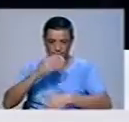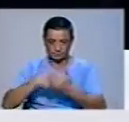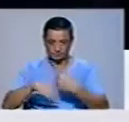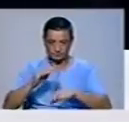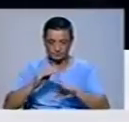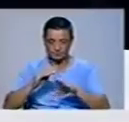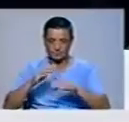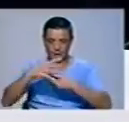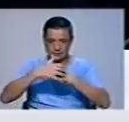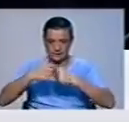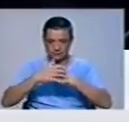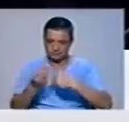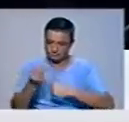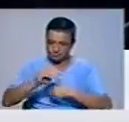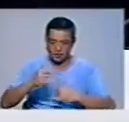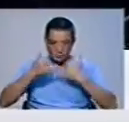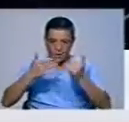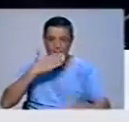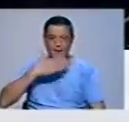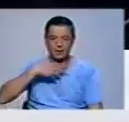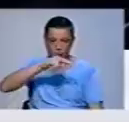e então aí colocamos a farinha.